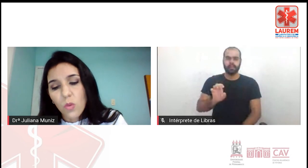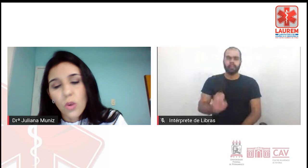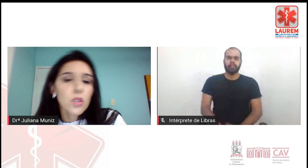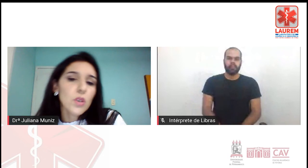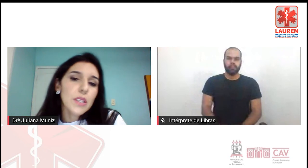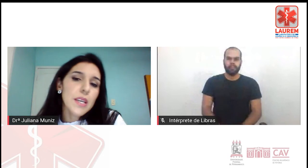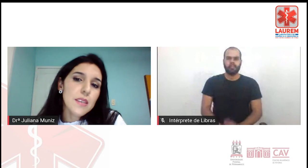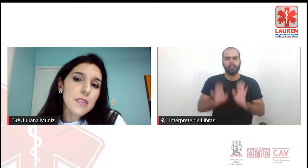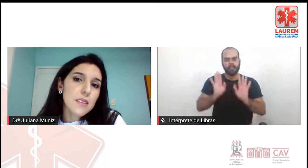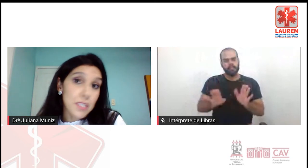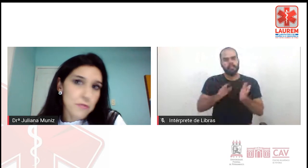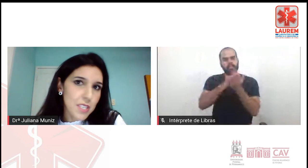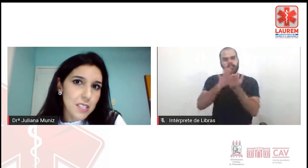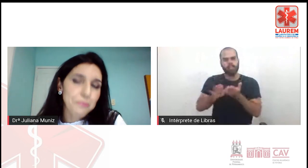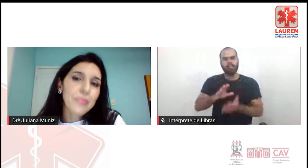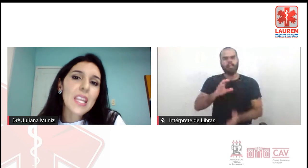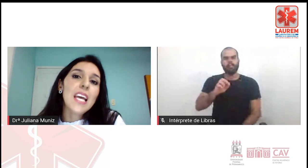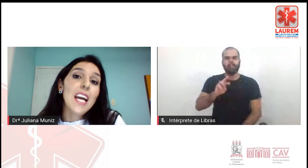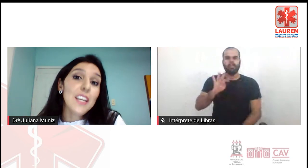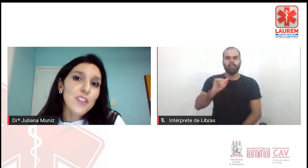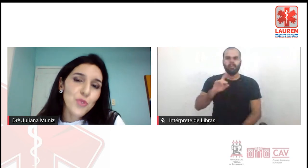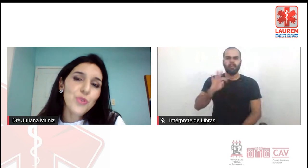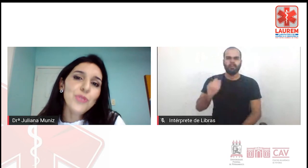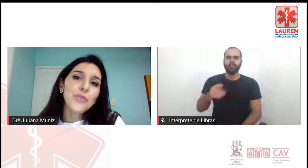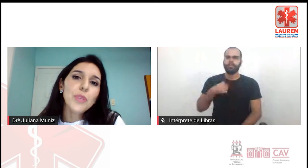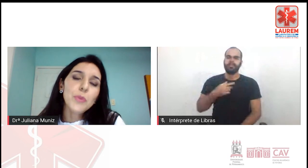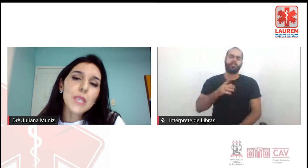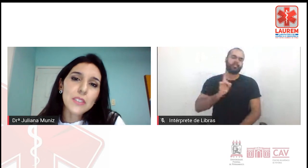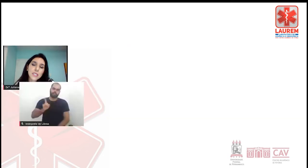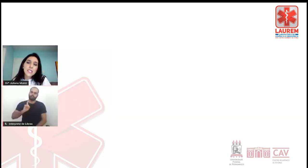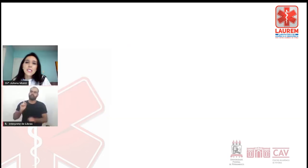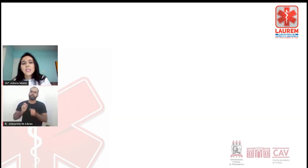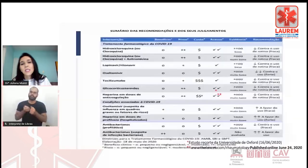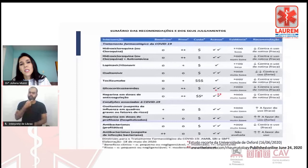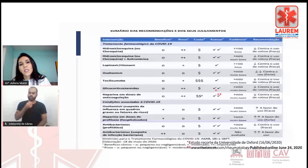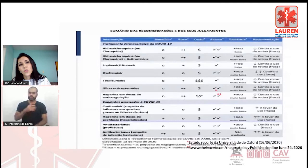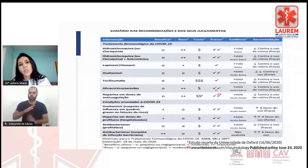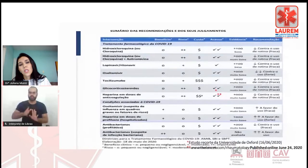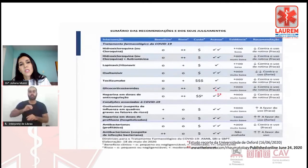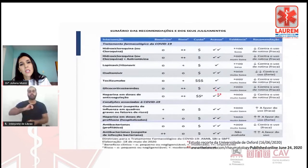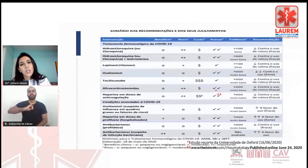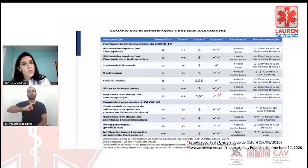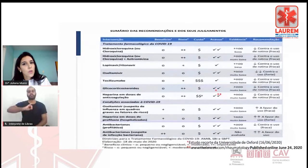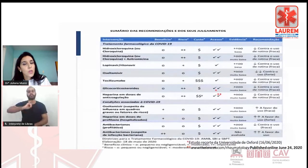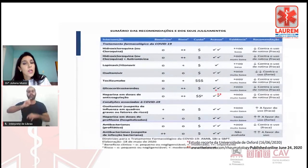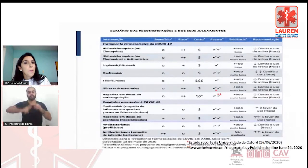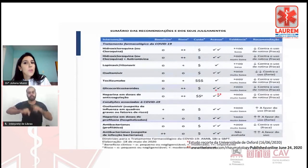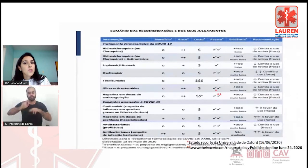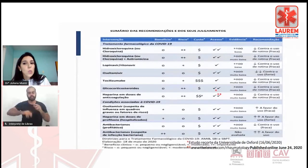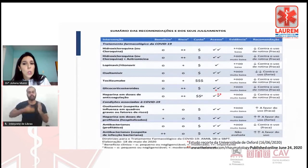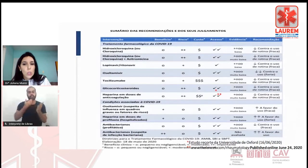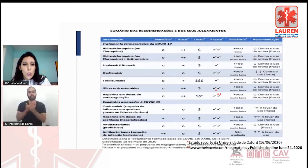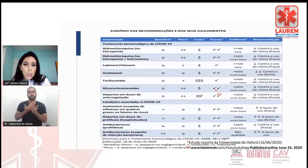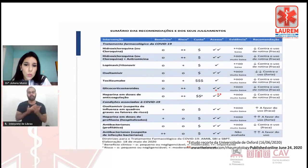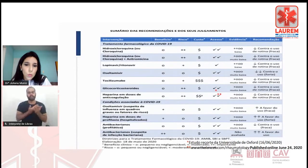o corticoide era para não fazer. Aí, em junho, foi a publicação da Lancet, daquele estudo da Universidade de Oxford, mostrando